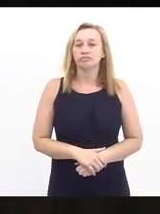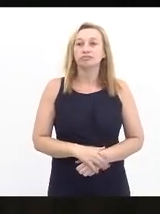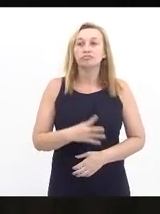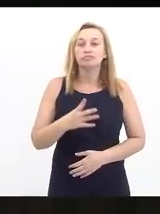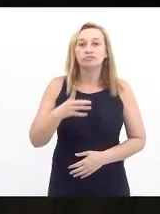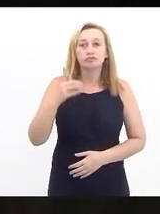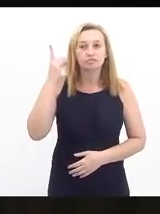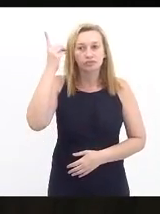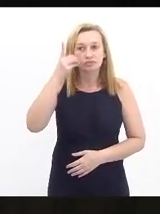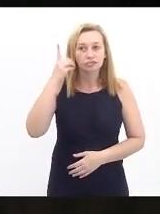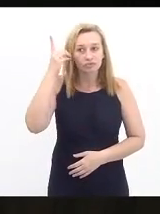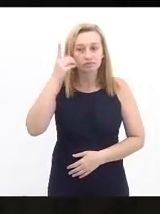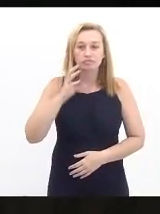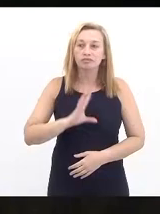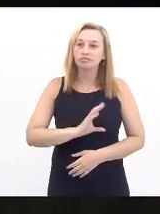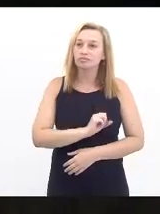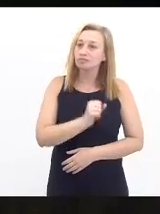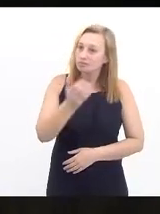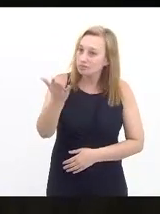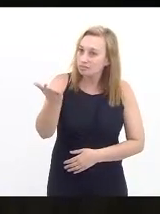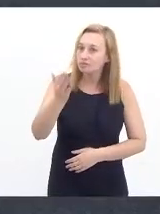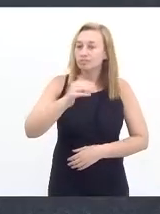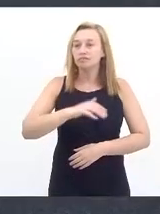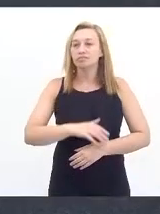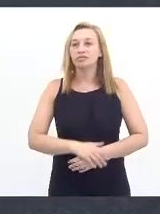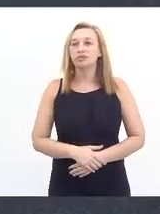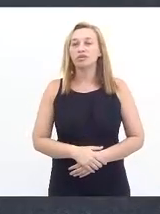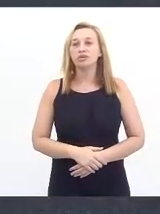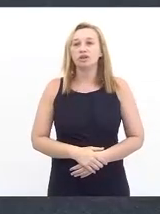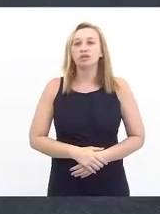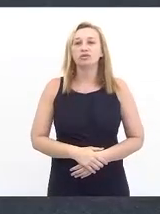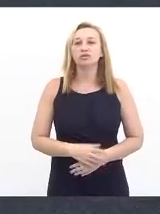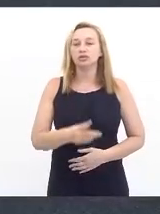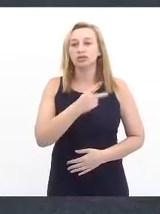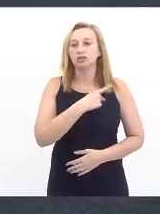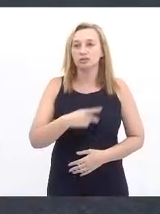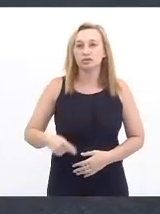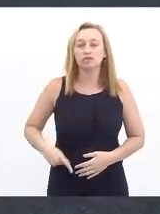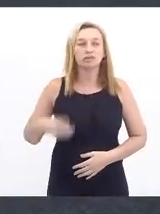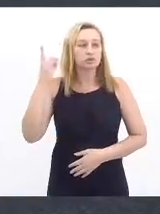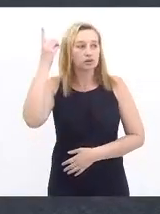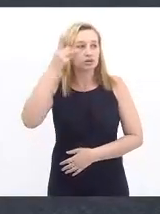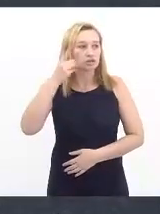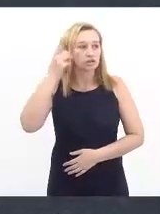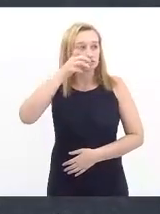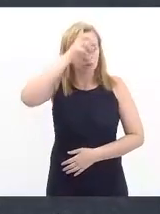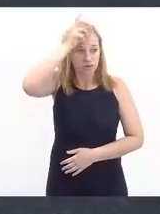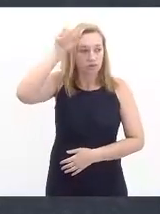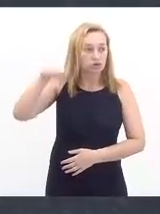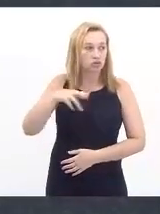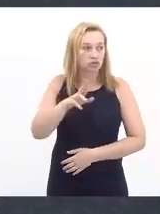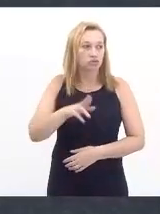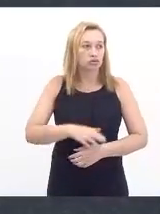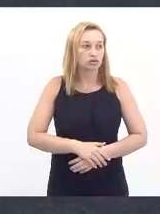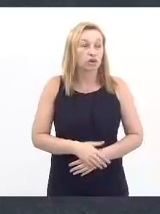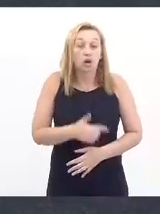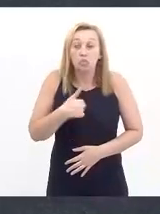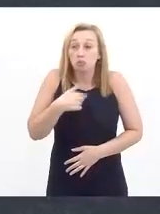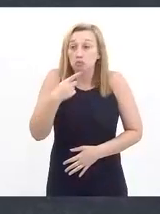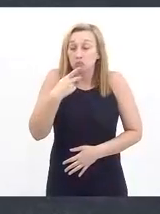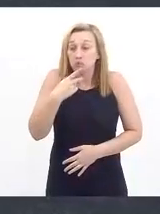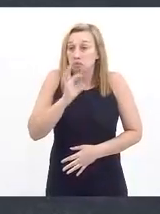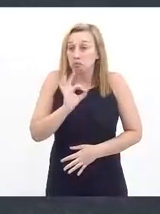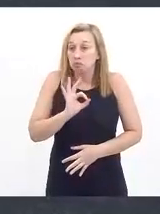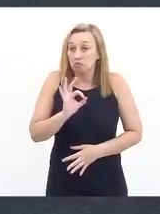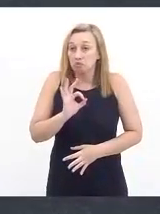querida, é com você. Minha querida presidenta, deputada Tia Ju, eu não ia falar, ia